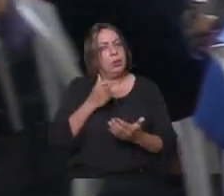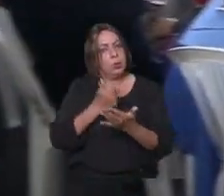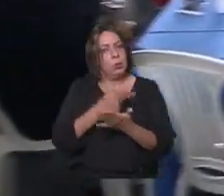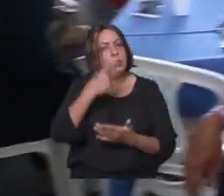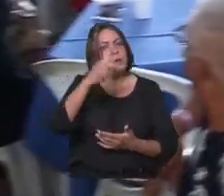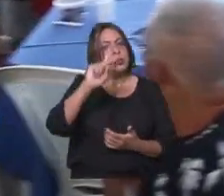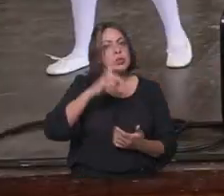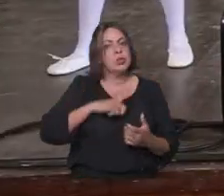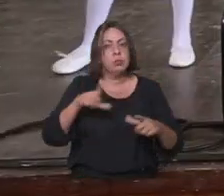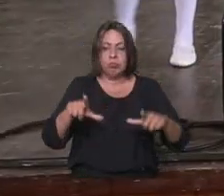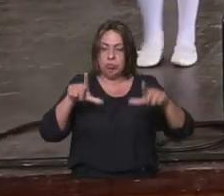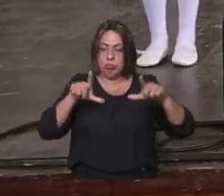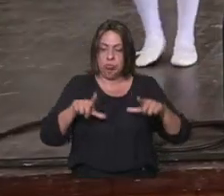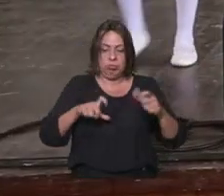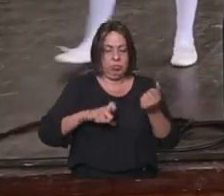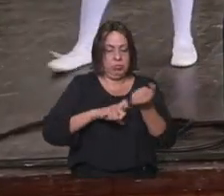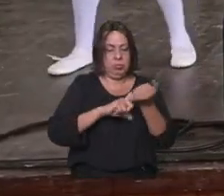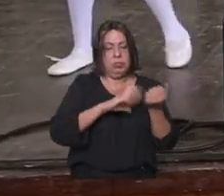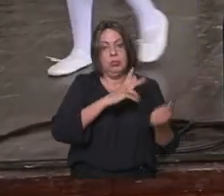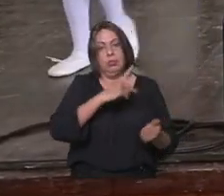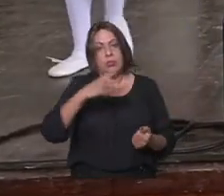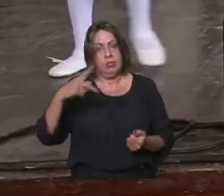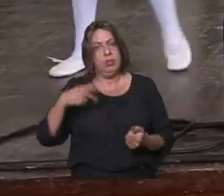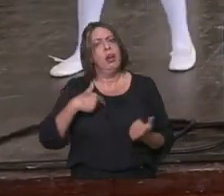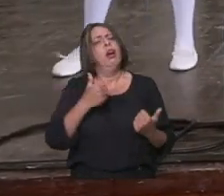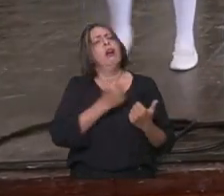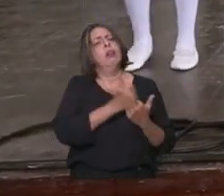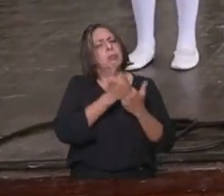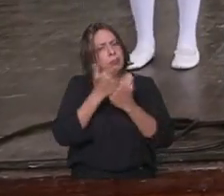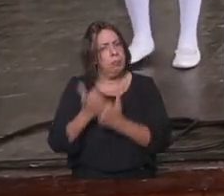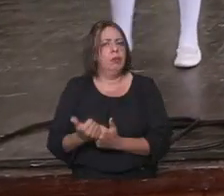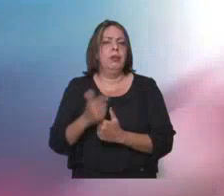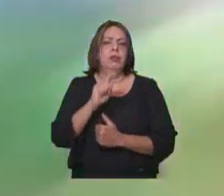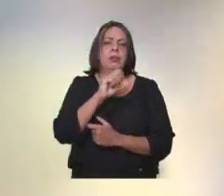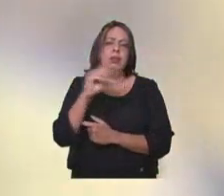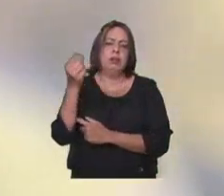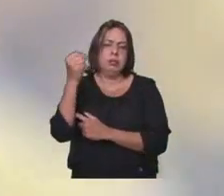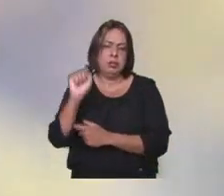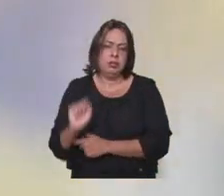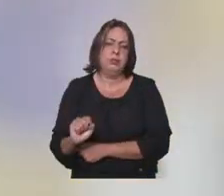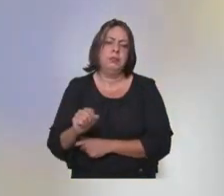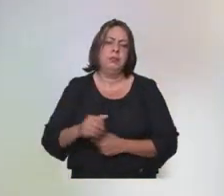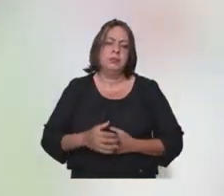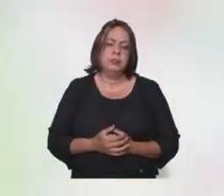seu CajuCap. Vamos lá, ajude o GAC Sergipe.